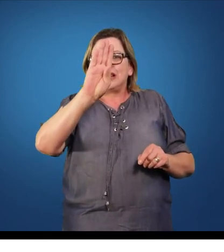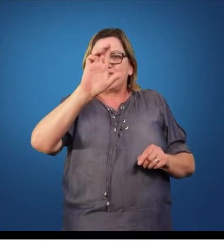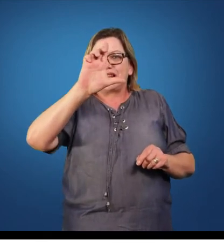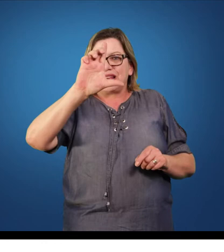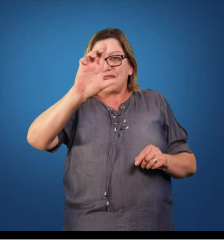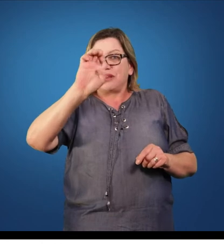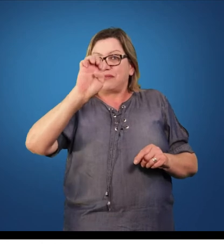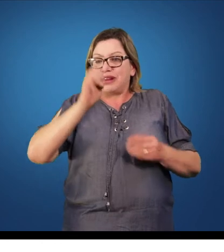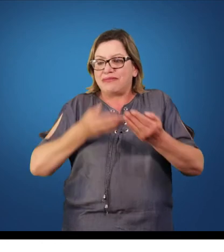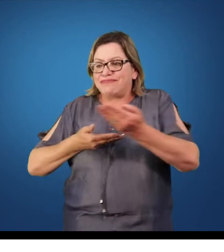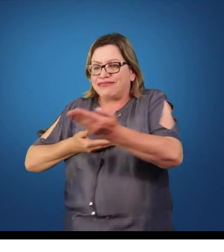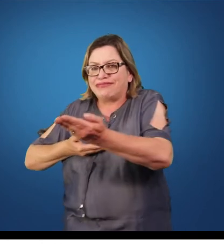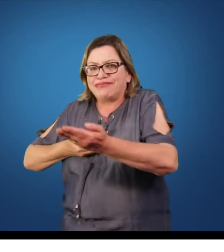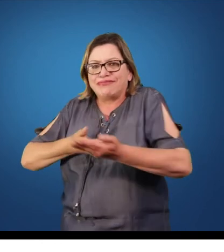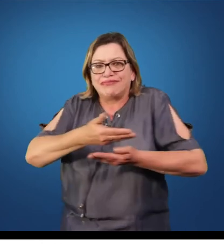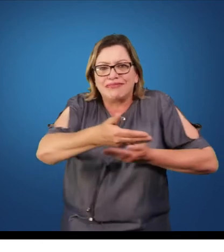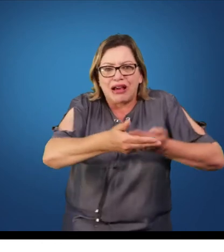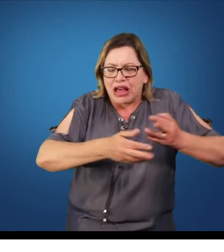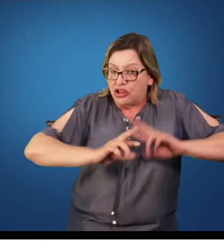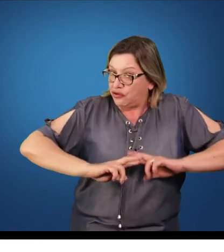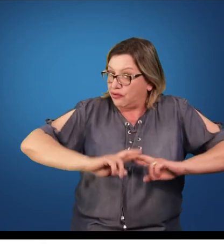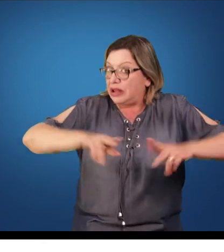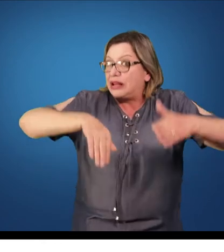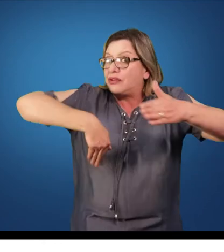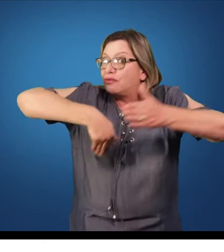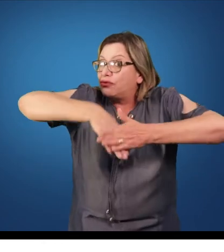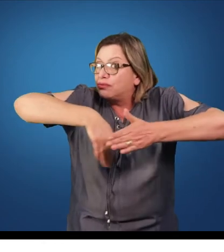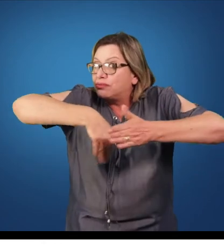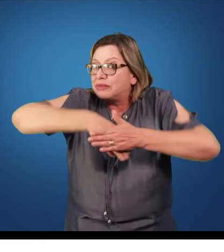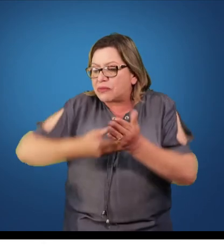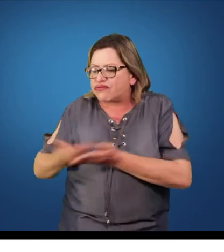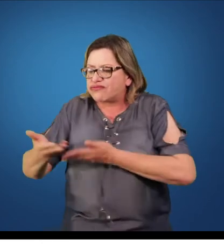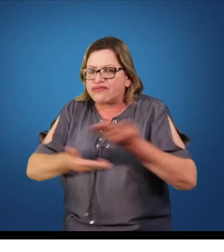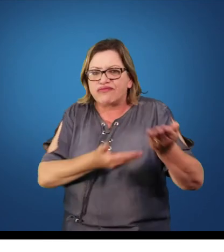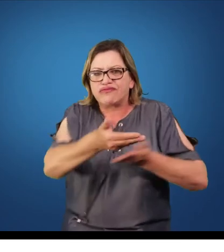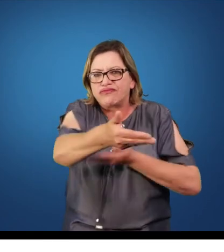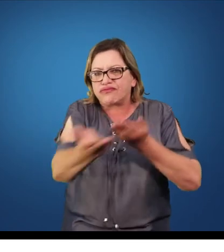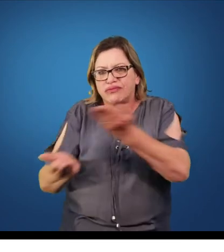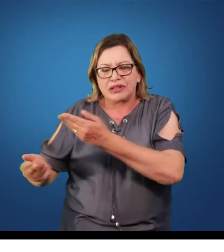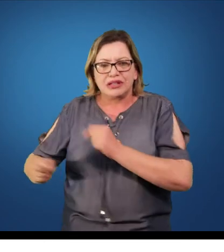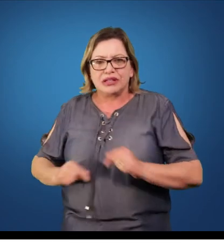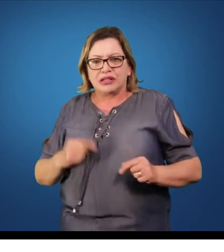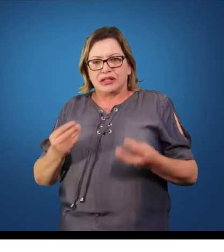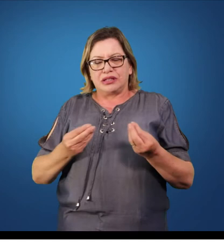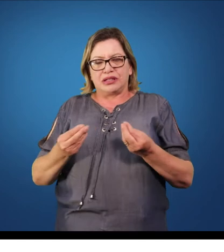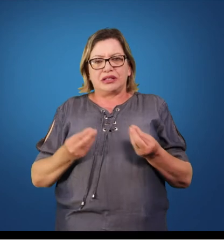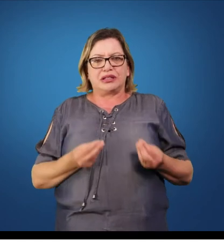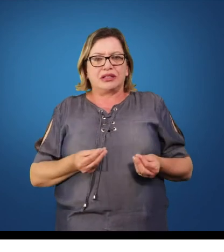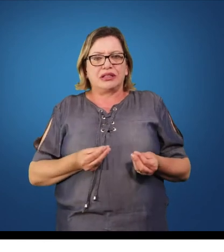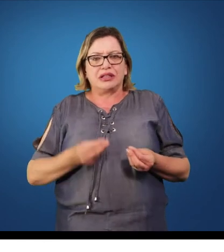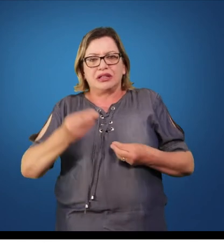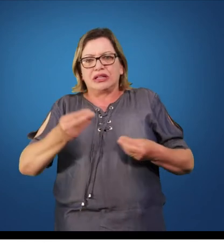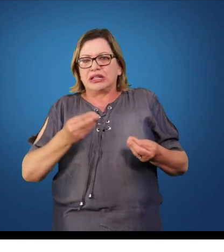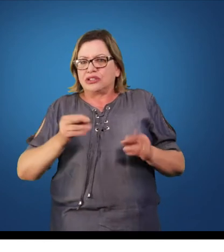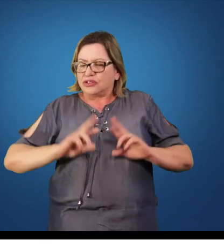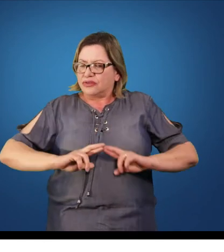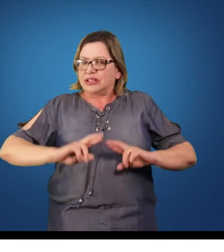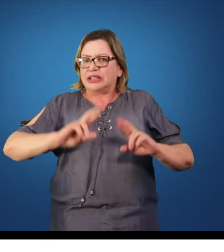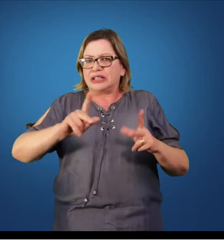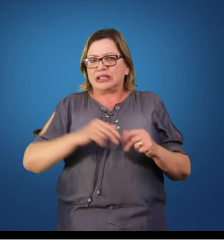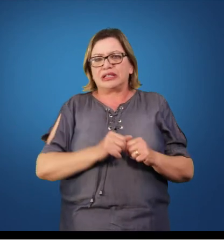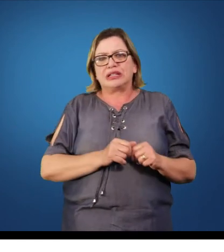Diferente lá do futebol, que vocês pensam que é passar para o adversário, né? Driblar o adversário.